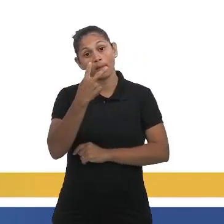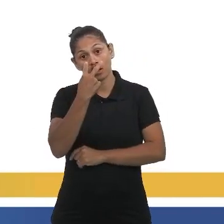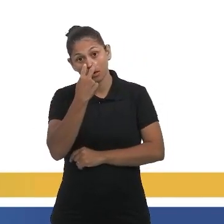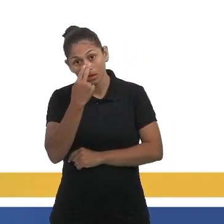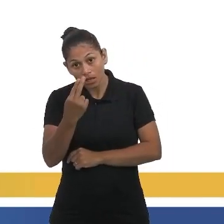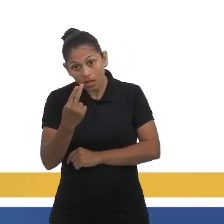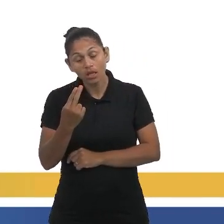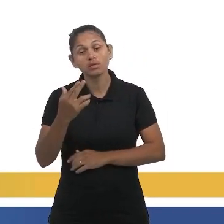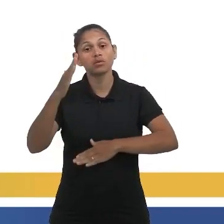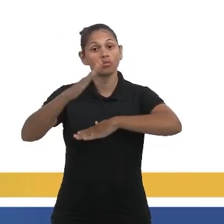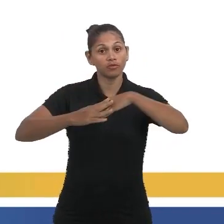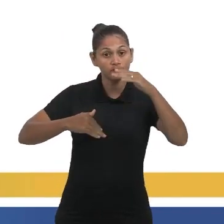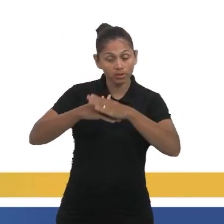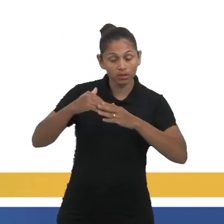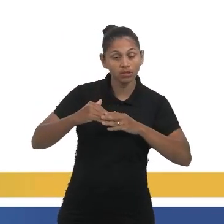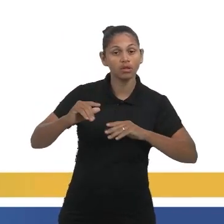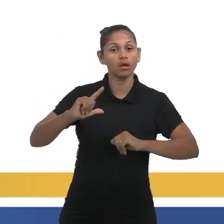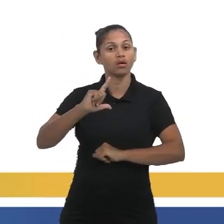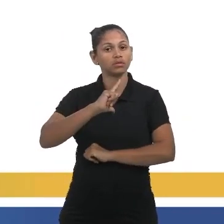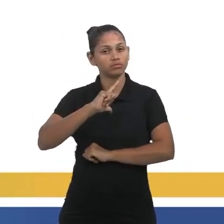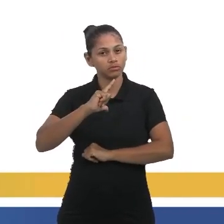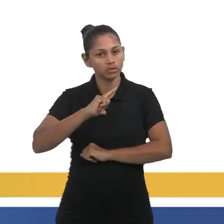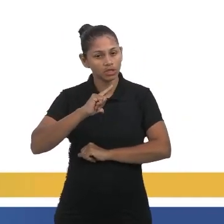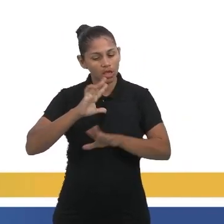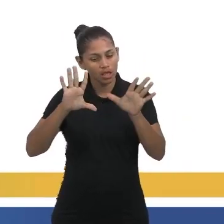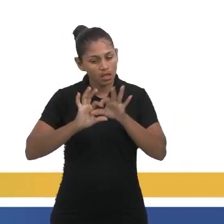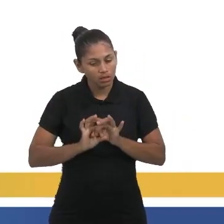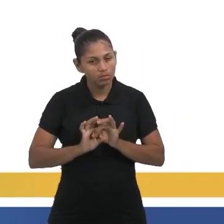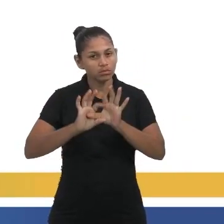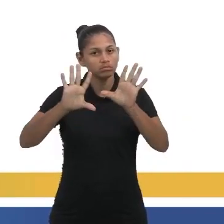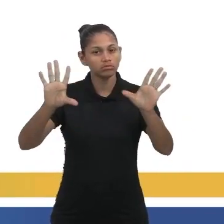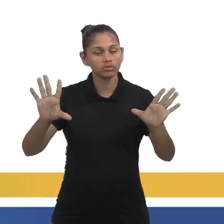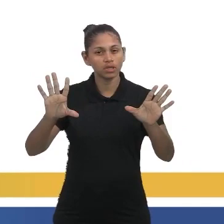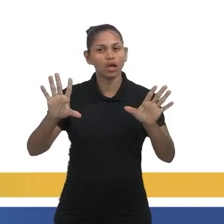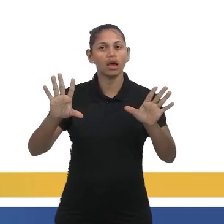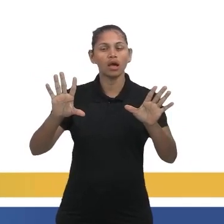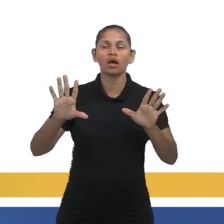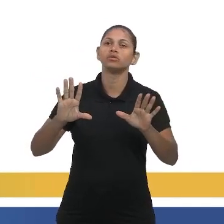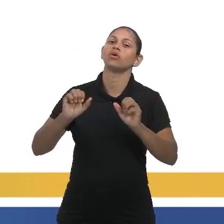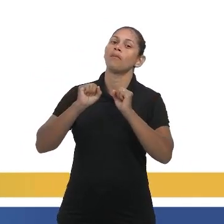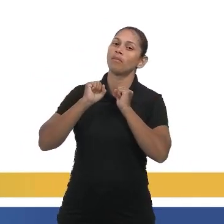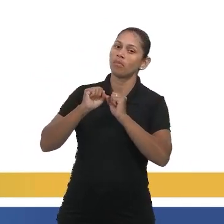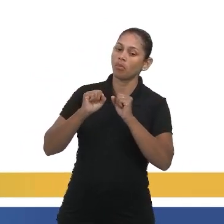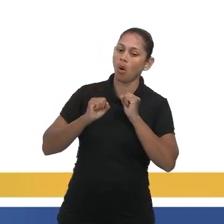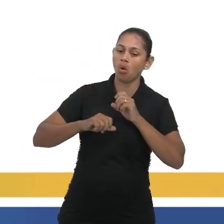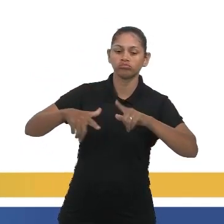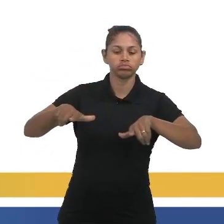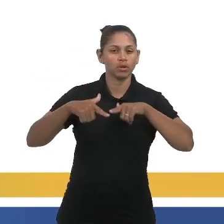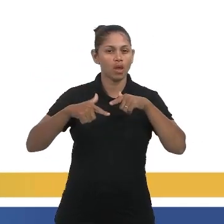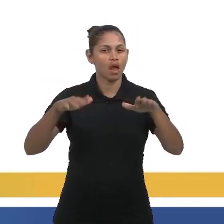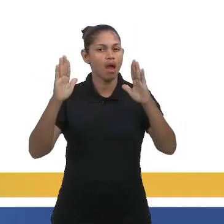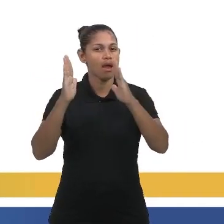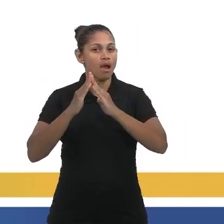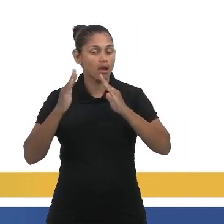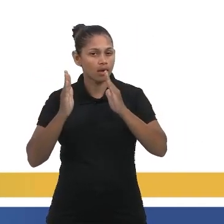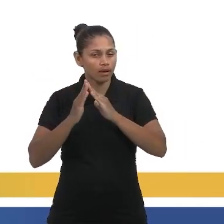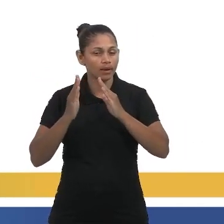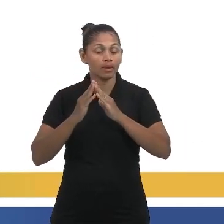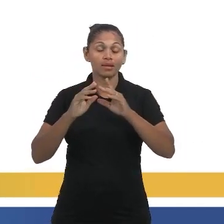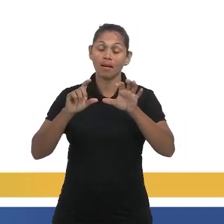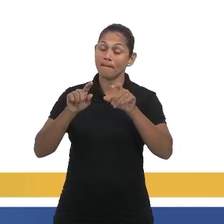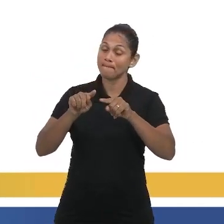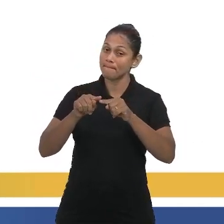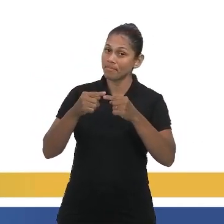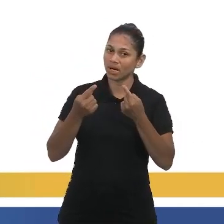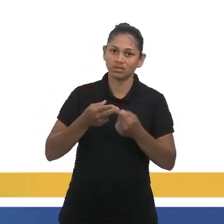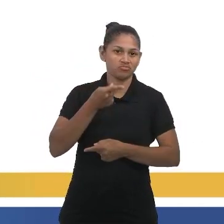trabalhar de casa, home office, levar seu pet para o trabalho, mas quando você for analisar o texto, você vê que não fala nada sobre essa